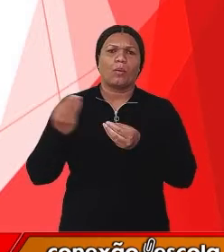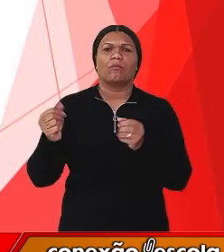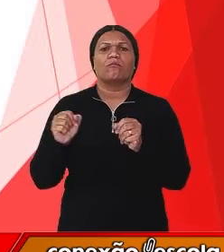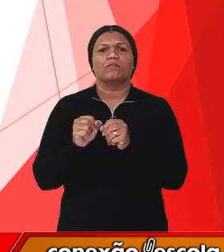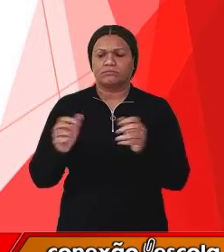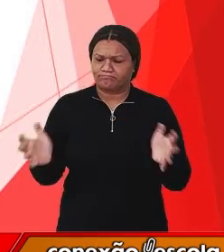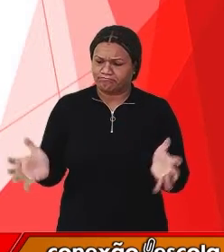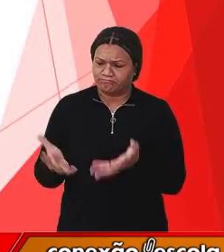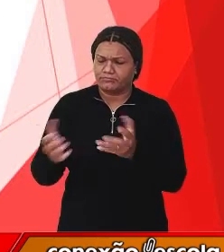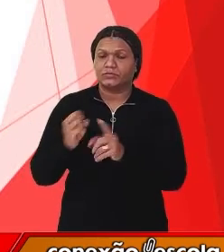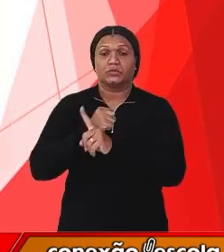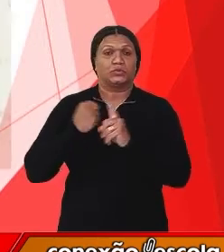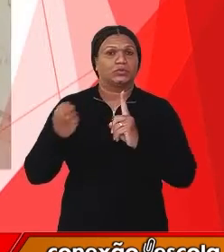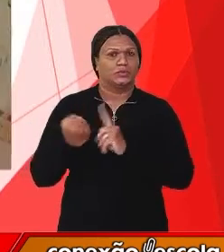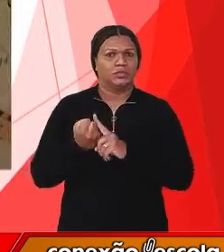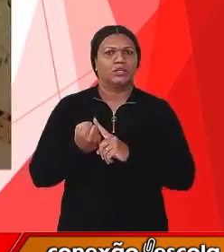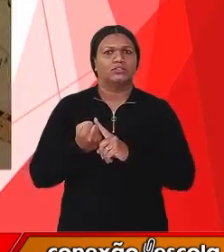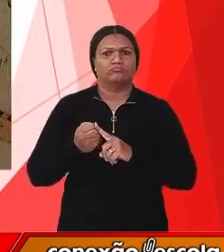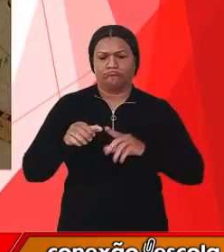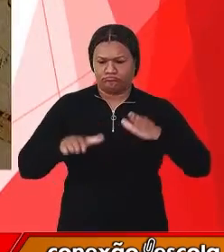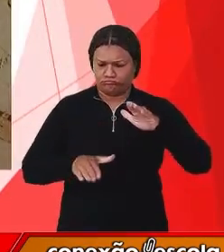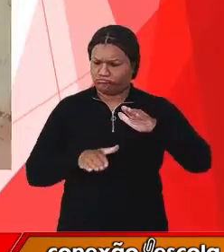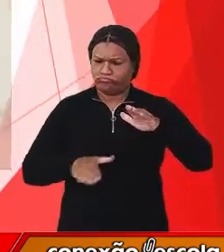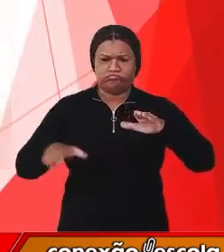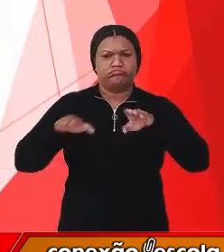sociedade justa e equitativa.